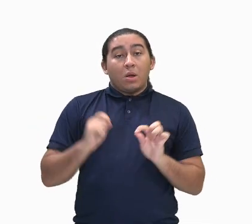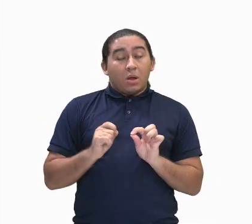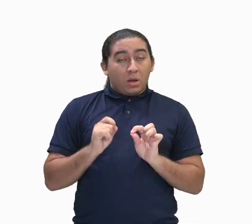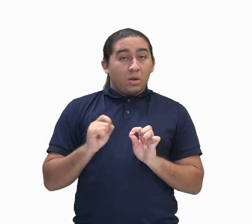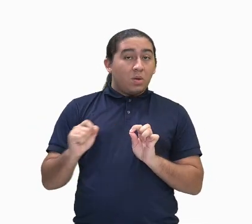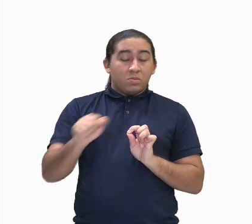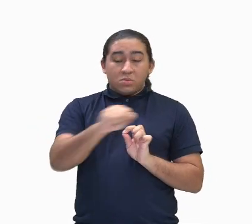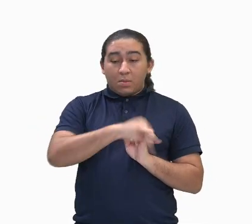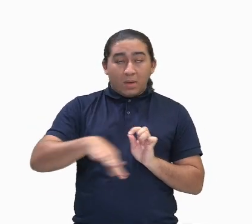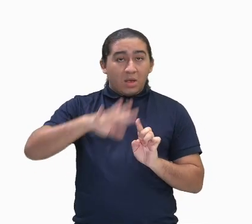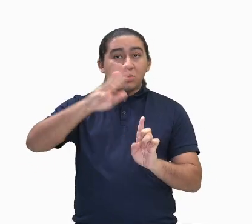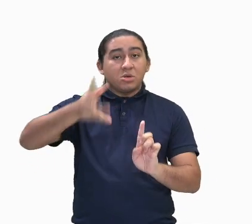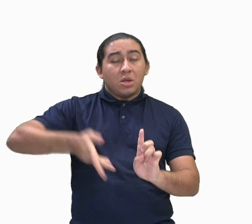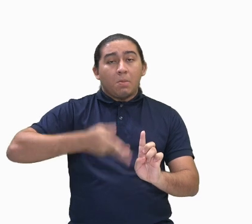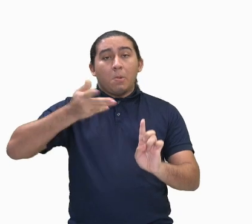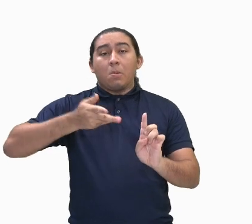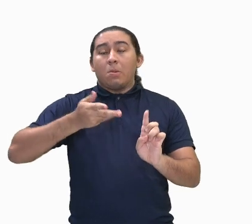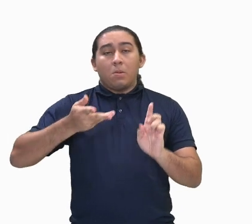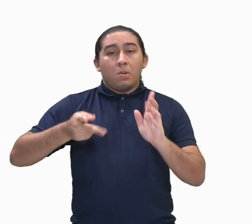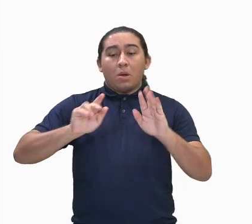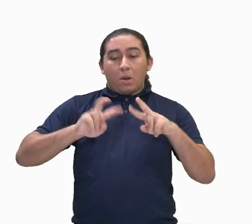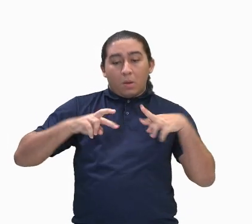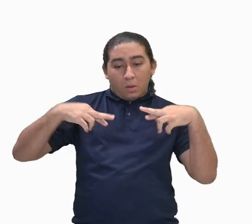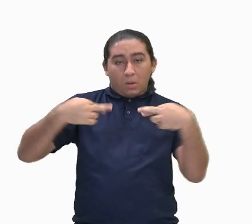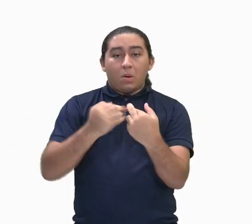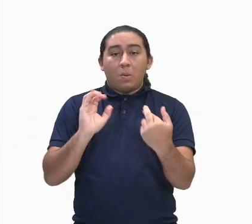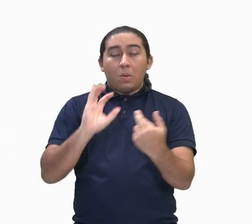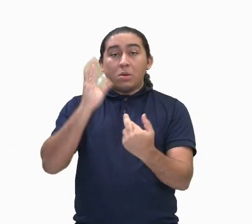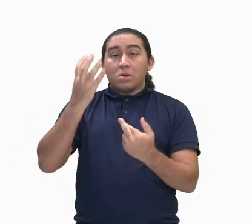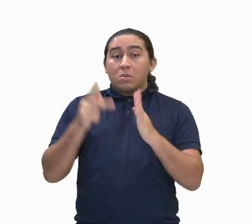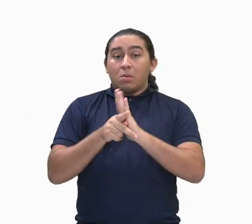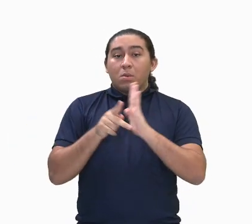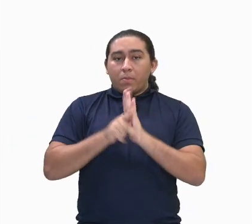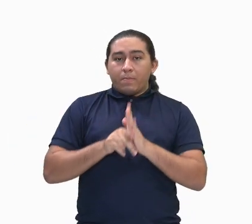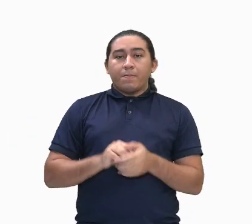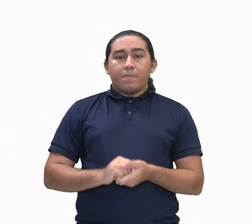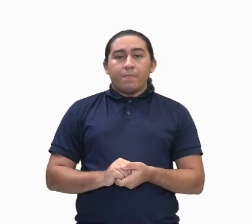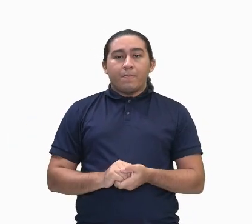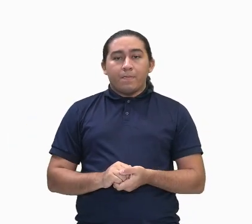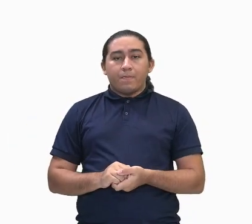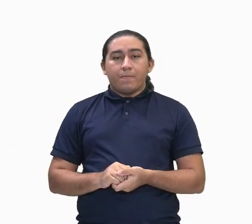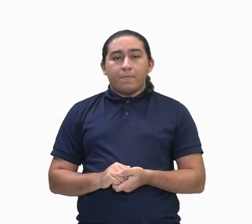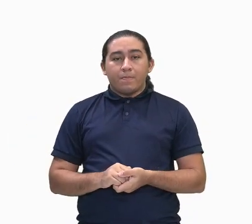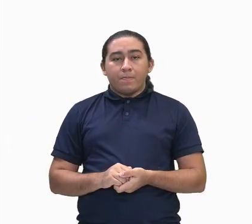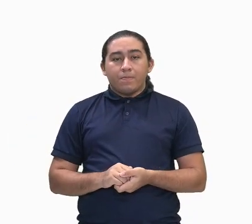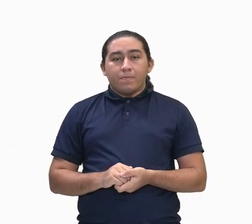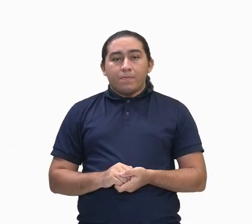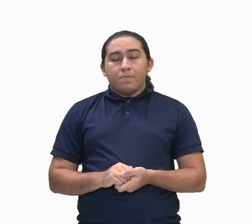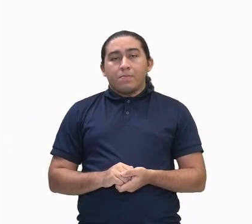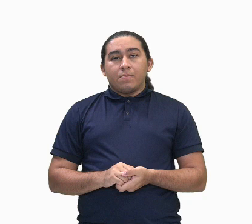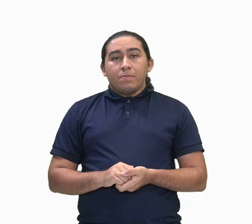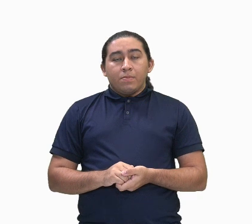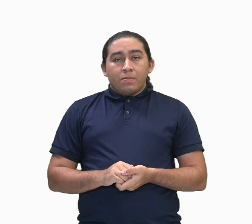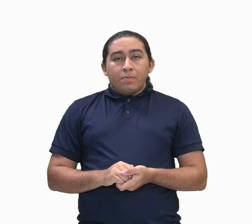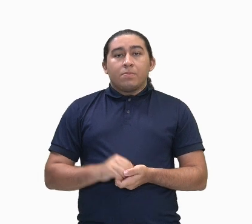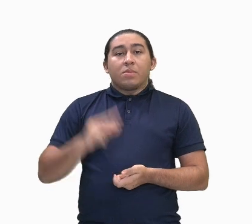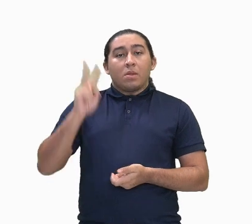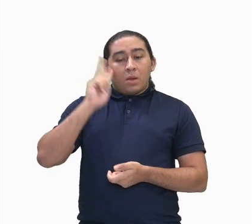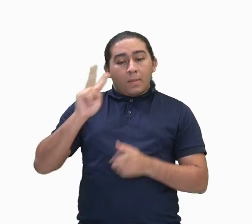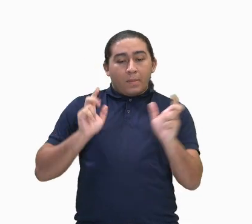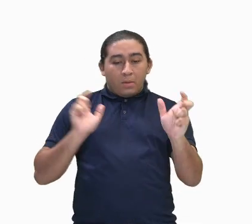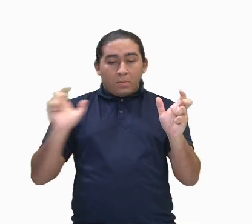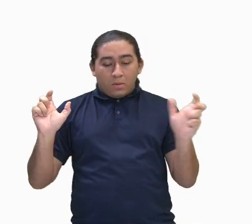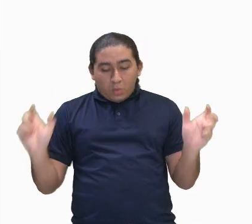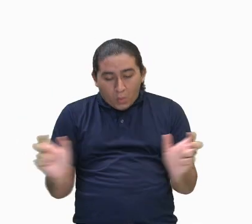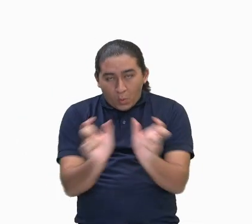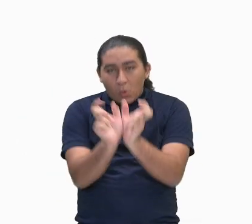homenagem e investidura para formalizar esses laços. Então nós temos ali, ó, a questão do comitatus e do colonatus se juntando para formar essa